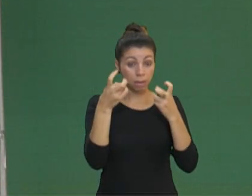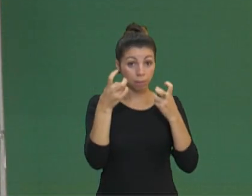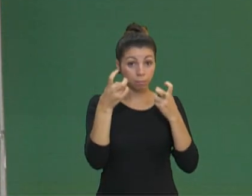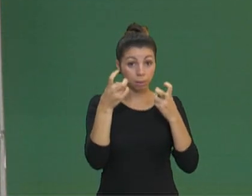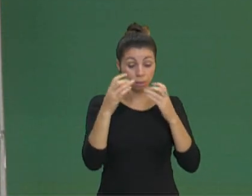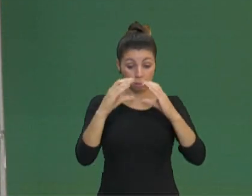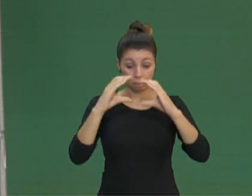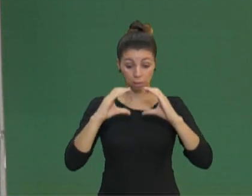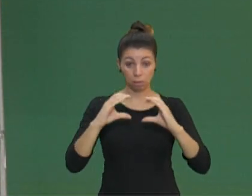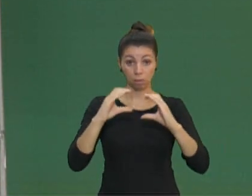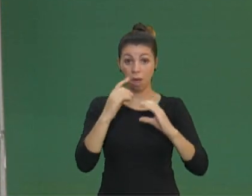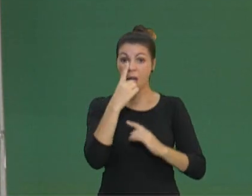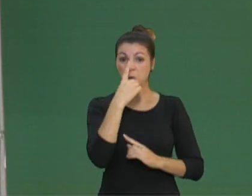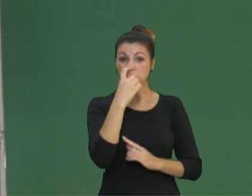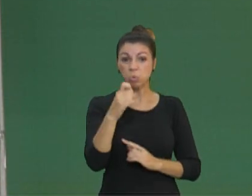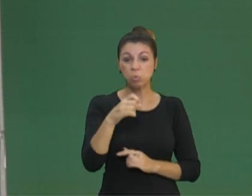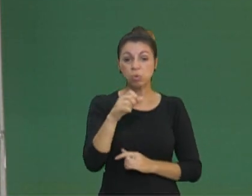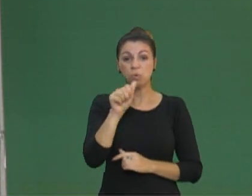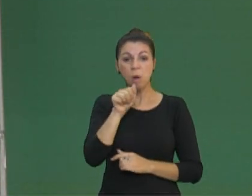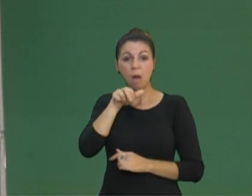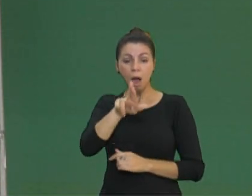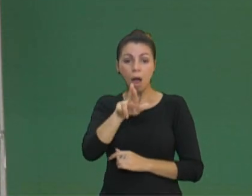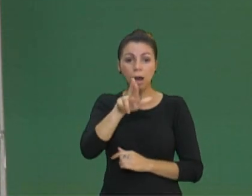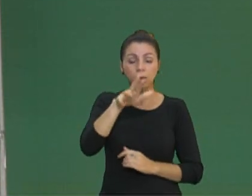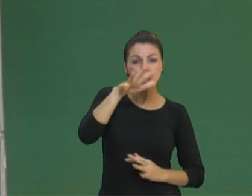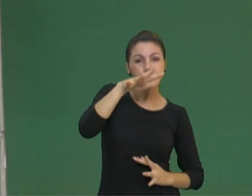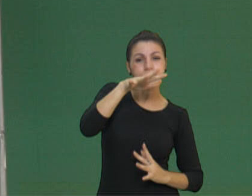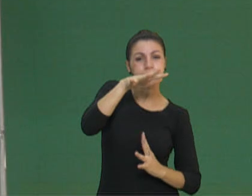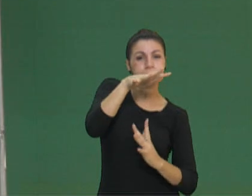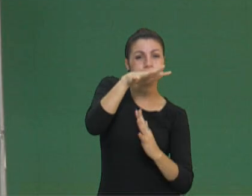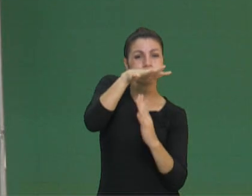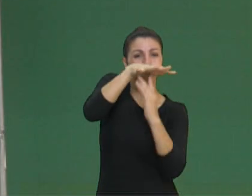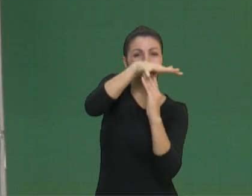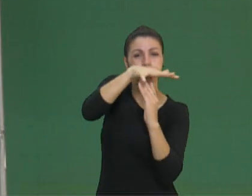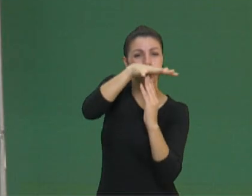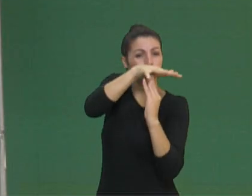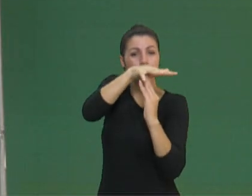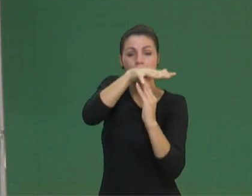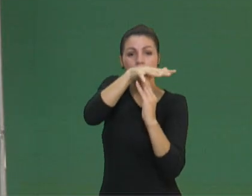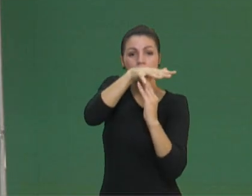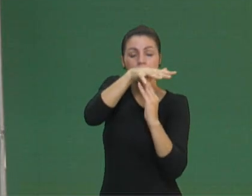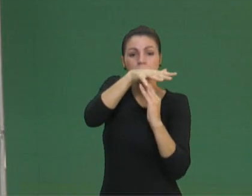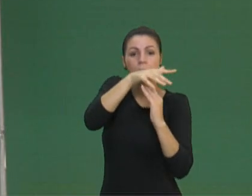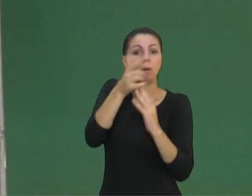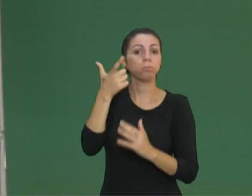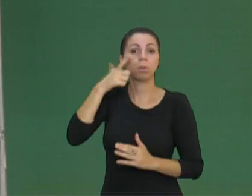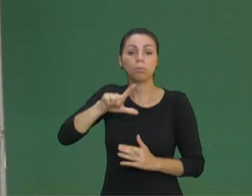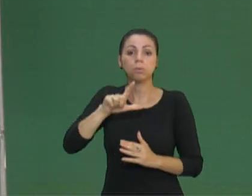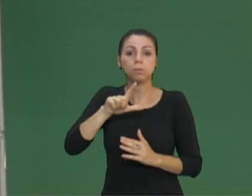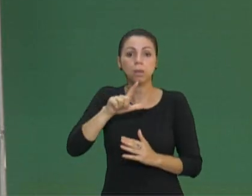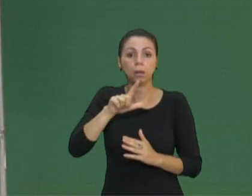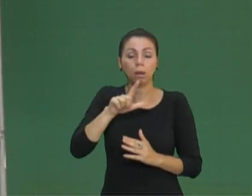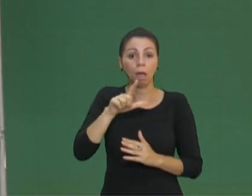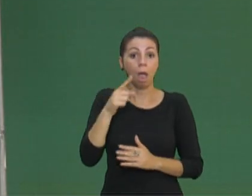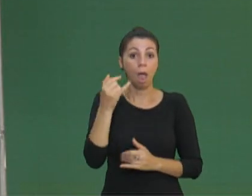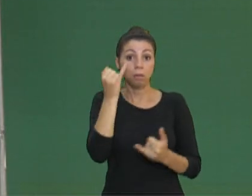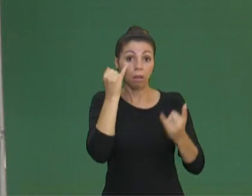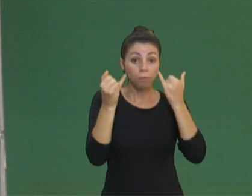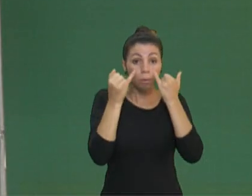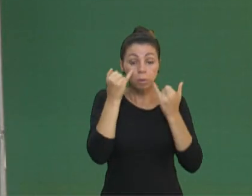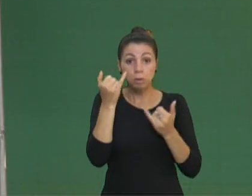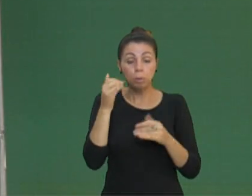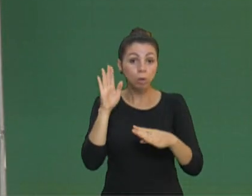conseguindo subir em direção à atmosfera. É este dado, essa informação que vai te ajudar a responder. Vamos lá